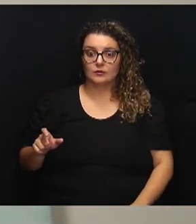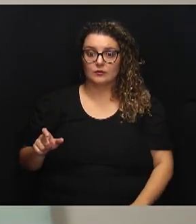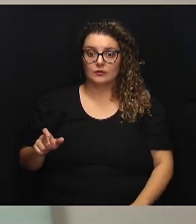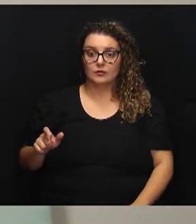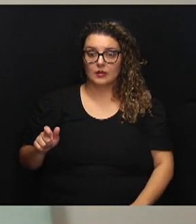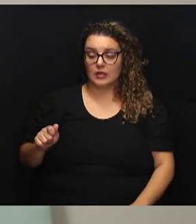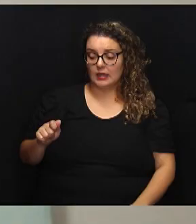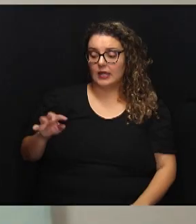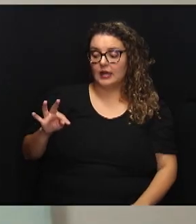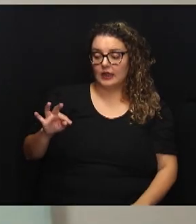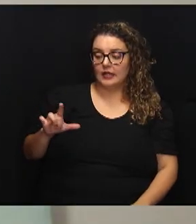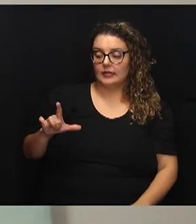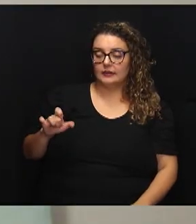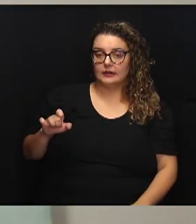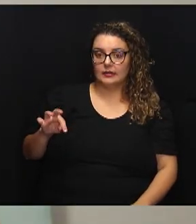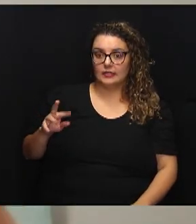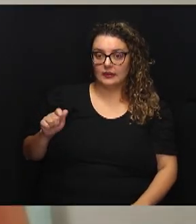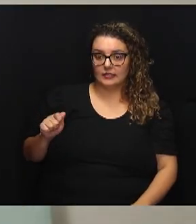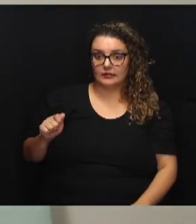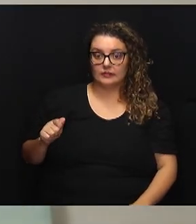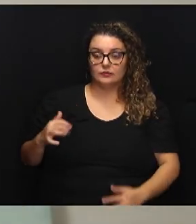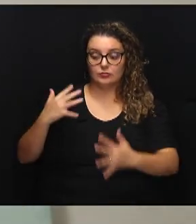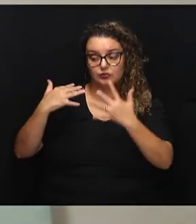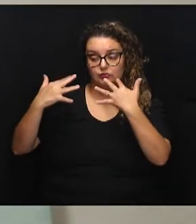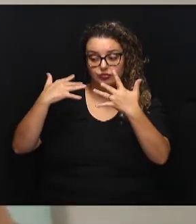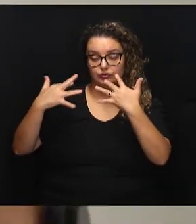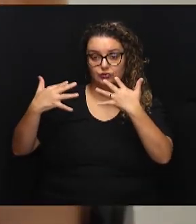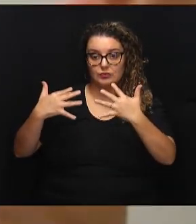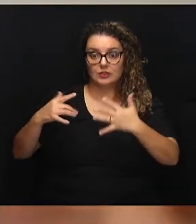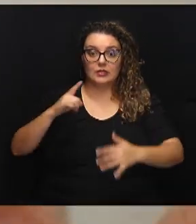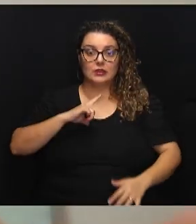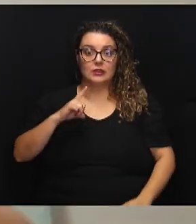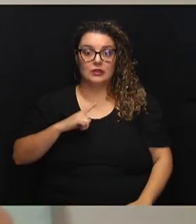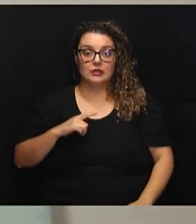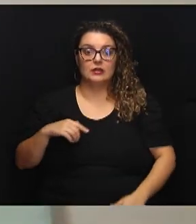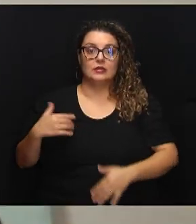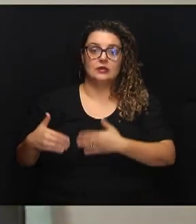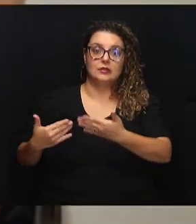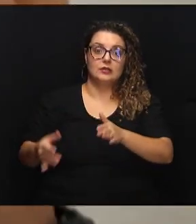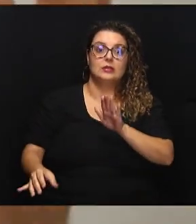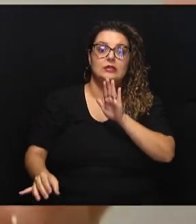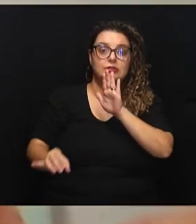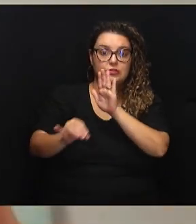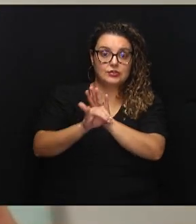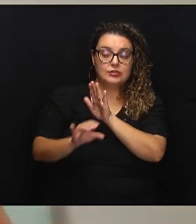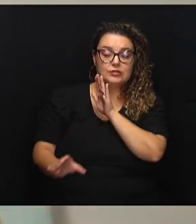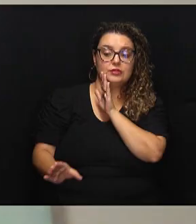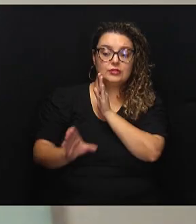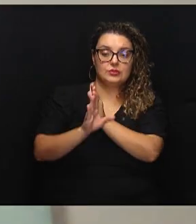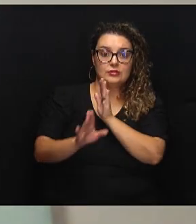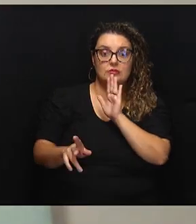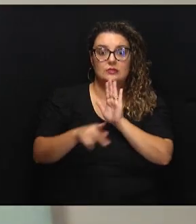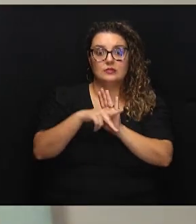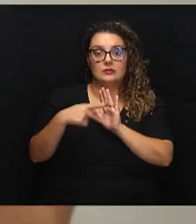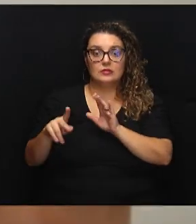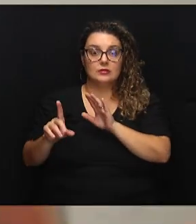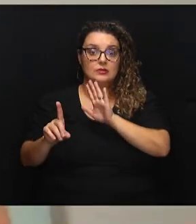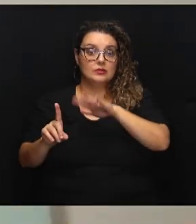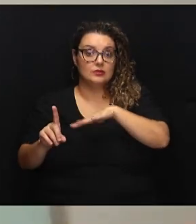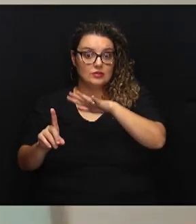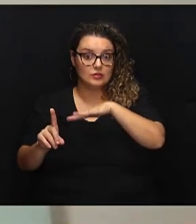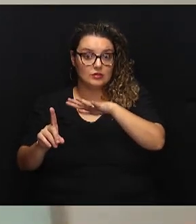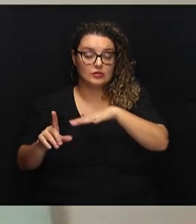atleta, chama muita atenção e faz com que a gente tenha esse processo de identificação, de admiração,